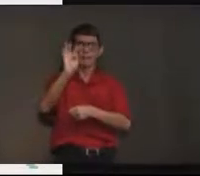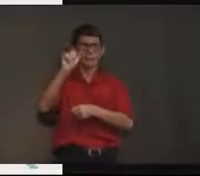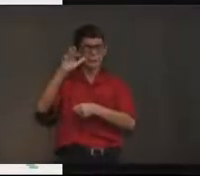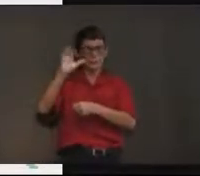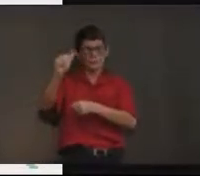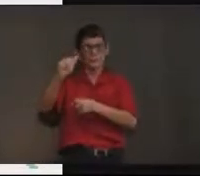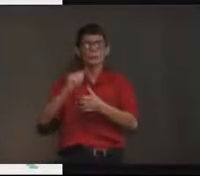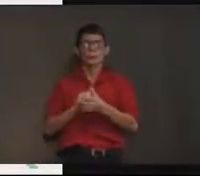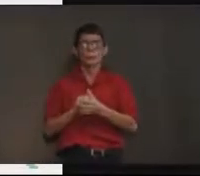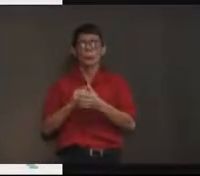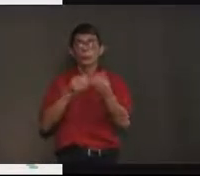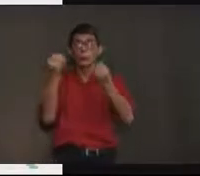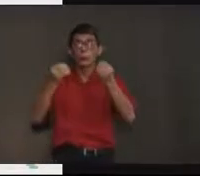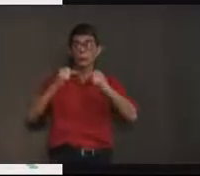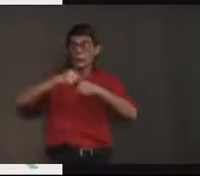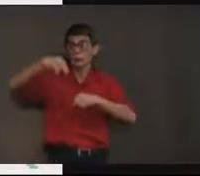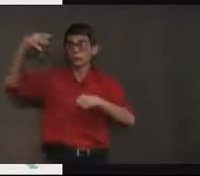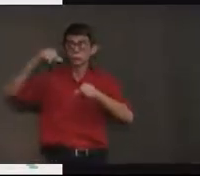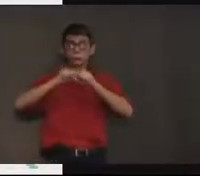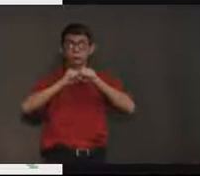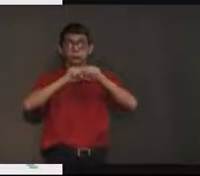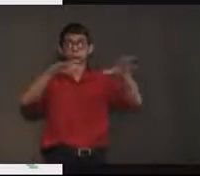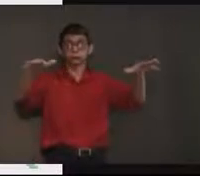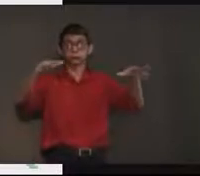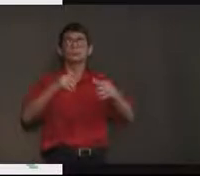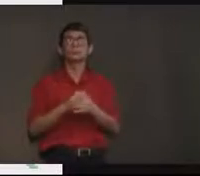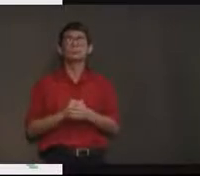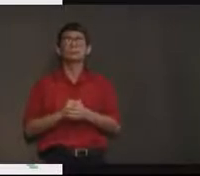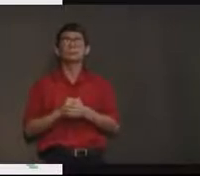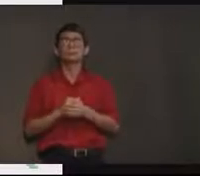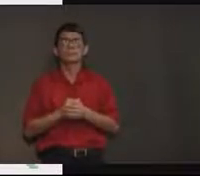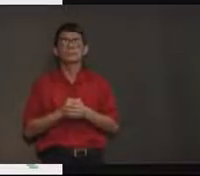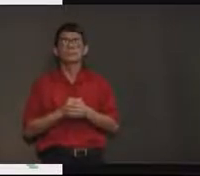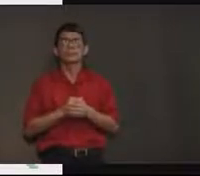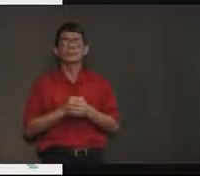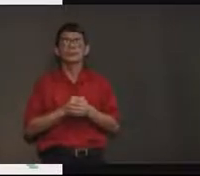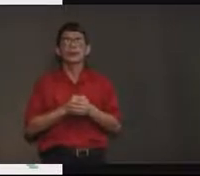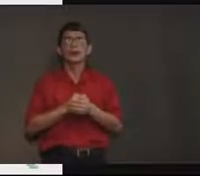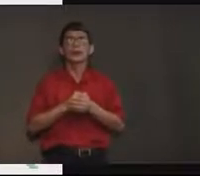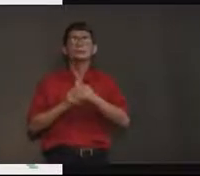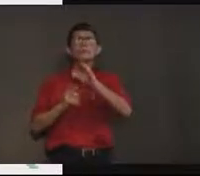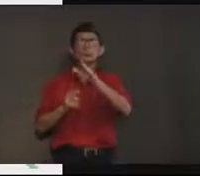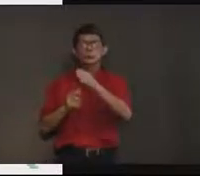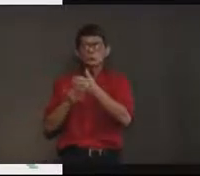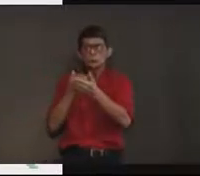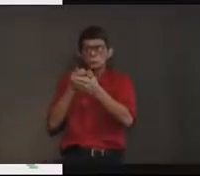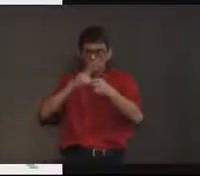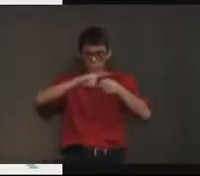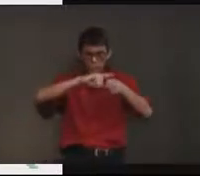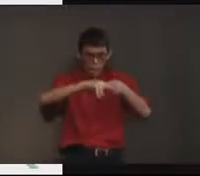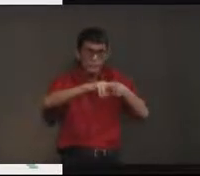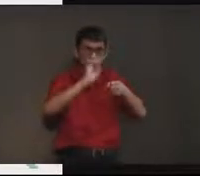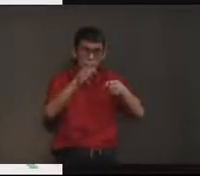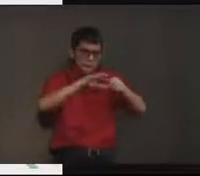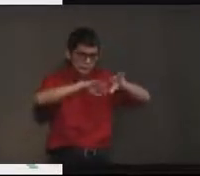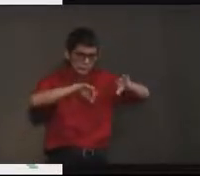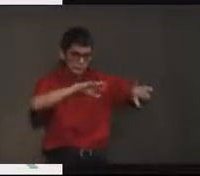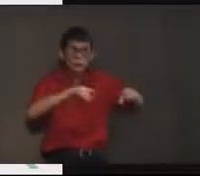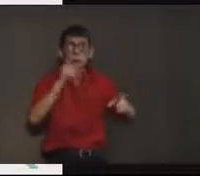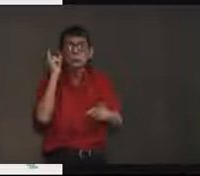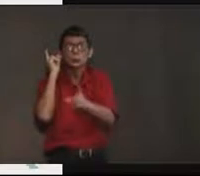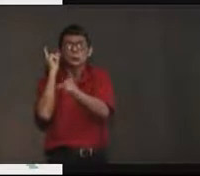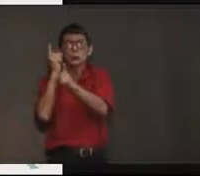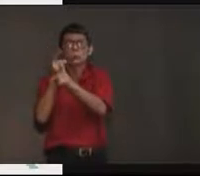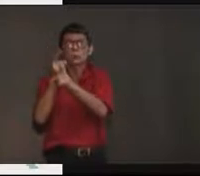essa luz está se propagando bom com isso a gente obtém como era por separação de variáveis uma equação em uh uh